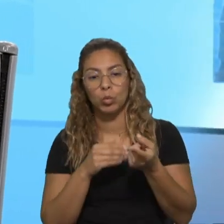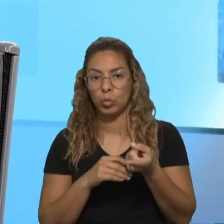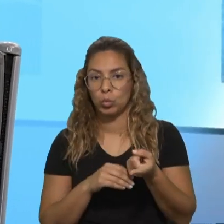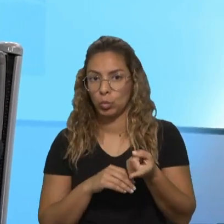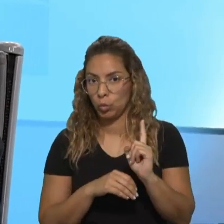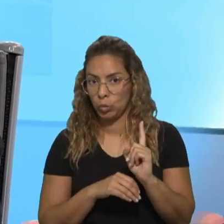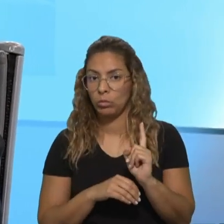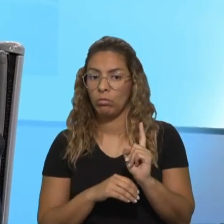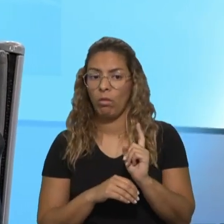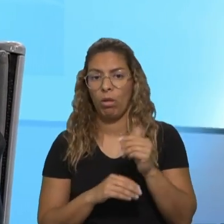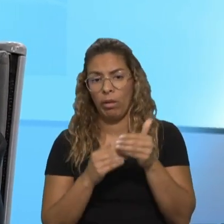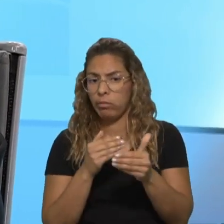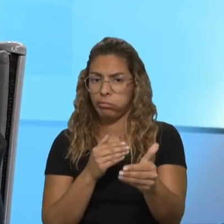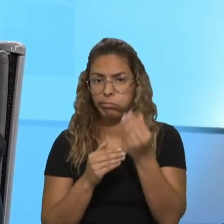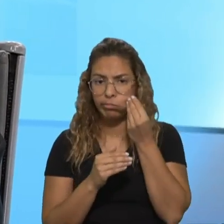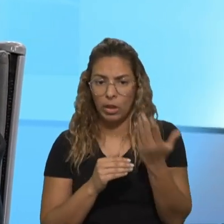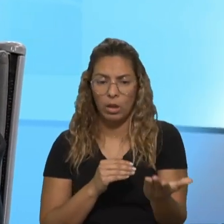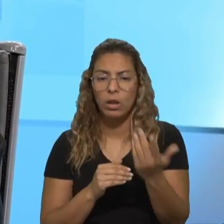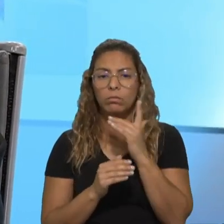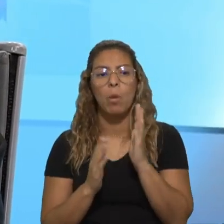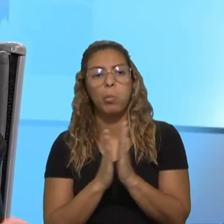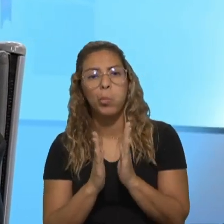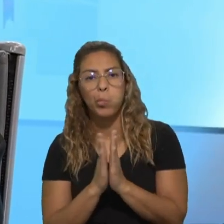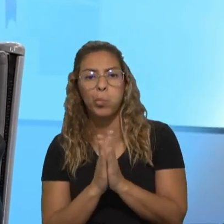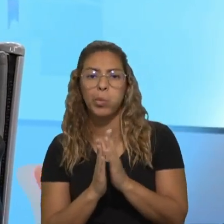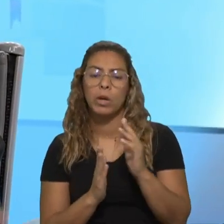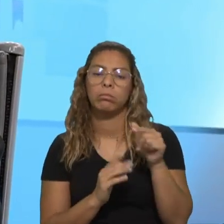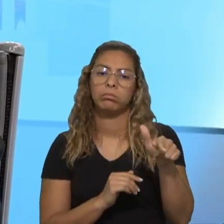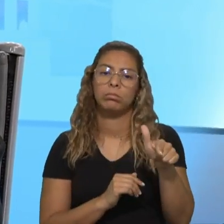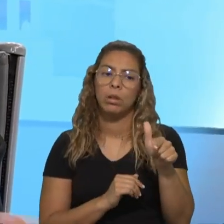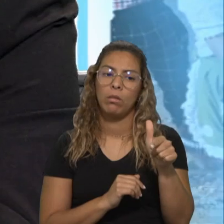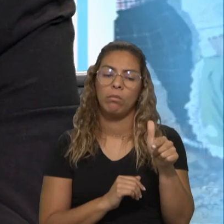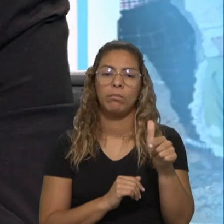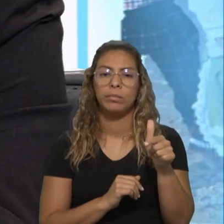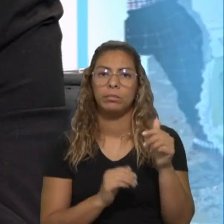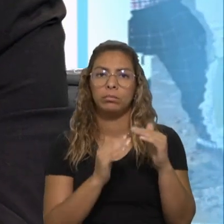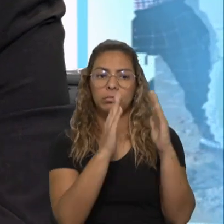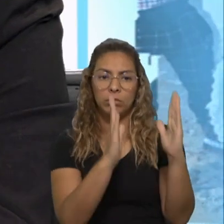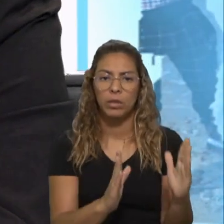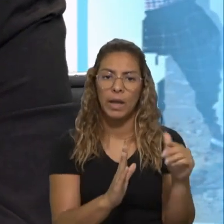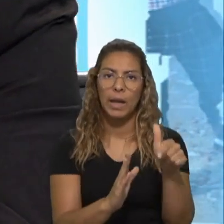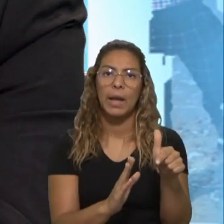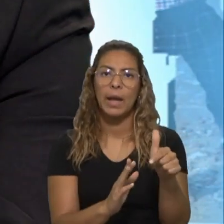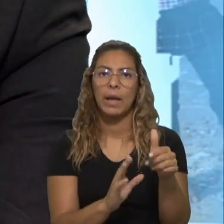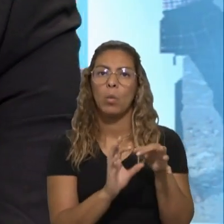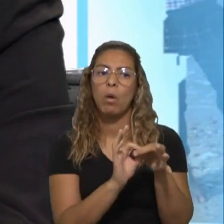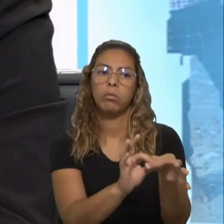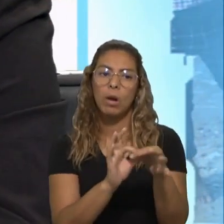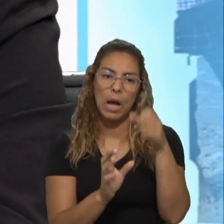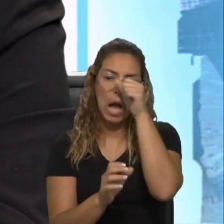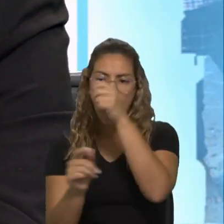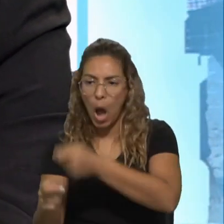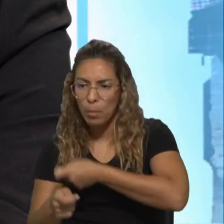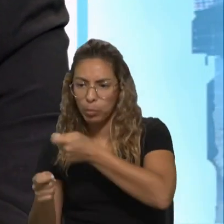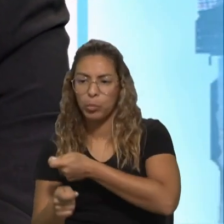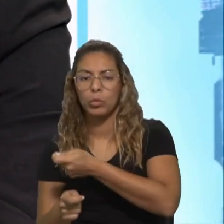vinculação, a ideia é ir ao santuário e fazer a peregrinação, enfim, em vez de ser um peragra, pelo campo, passa a ser pelo